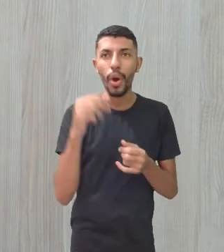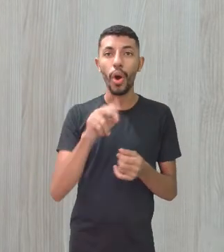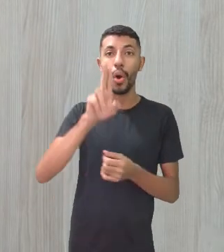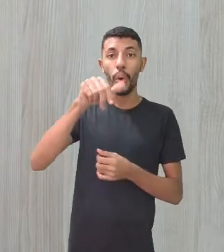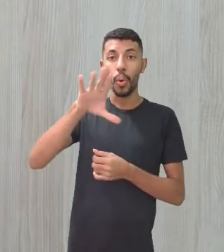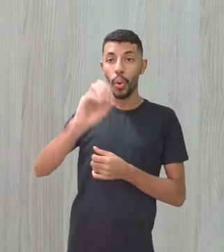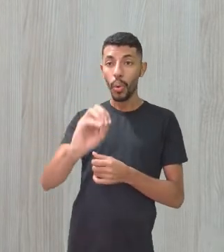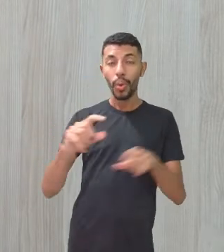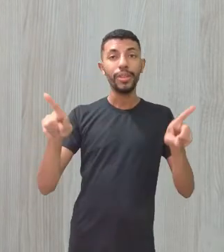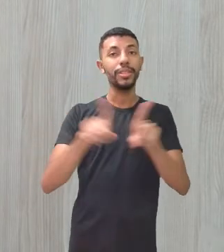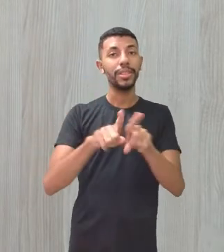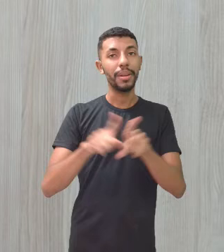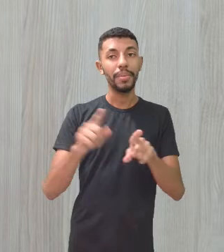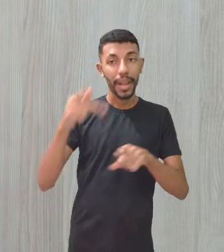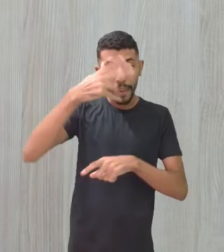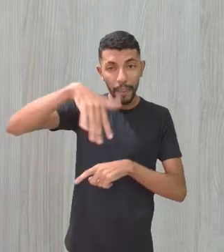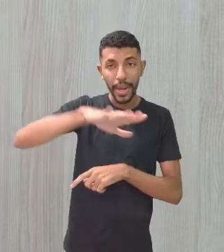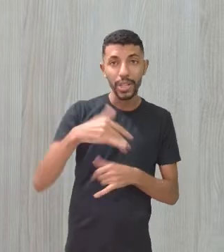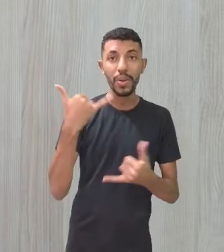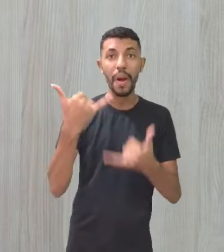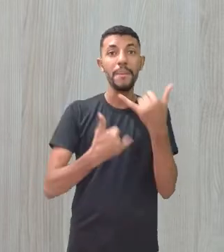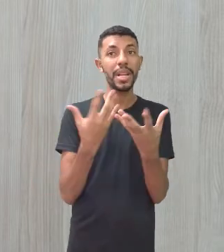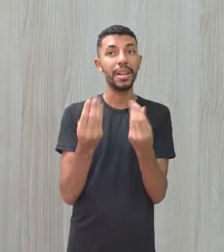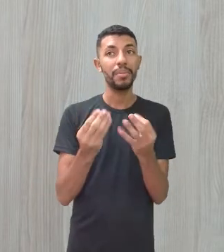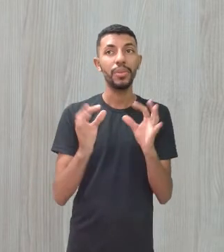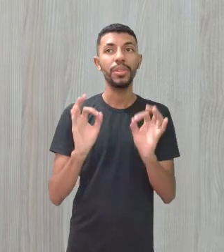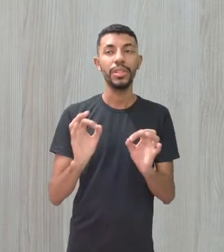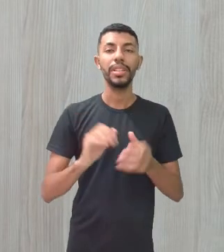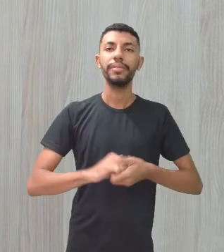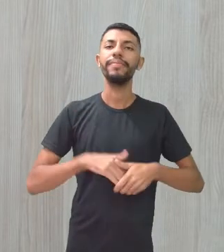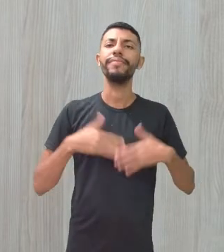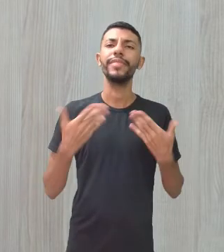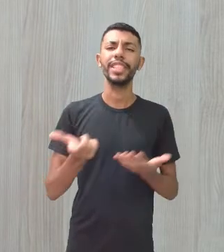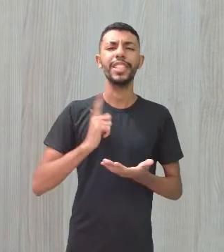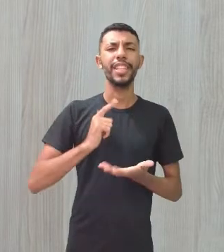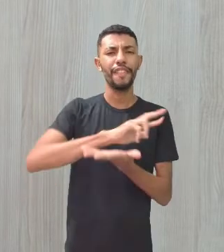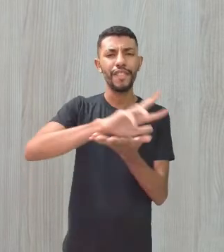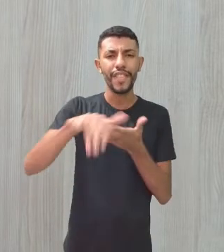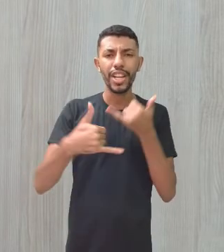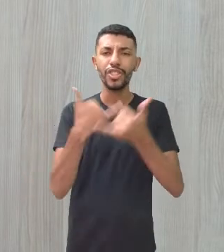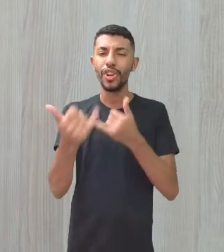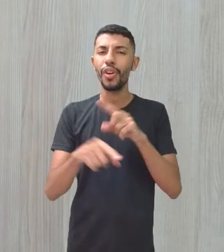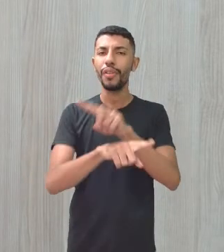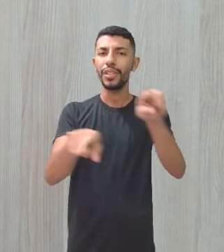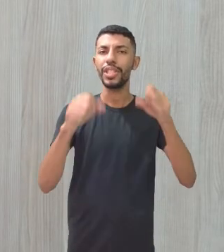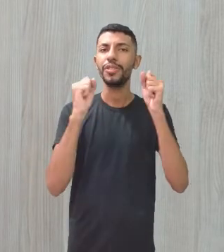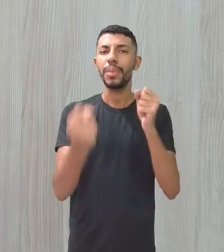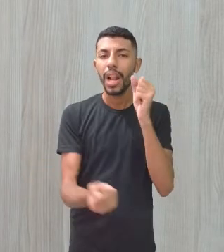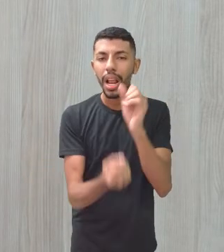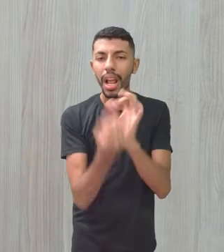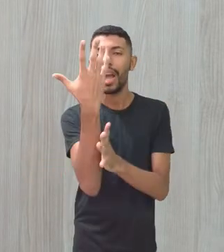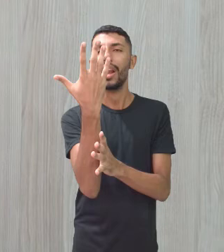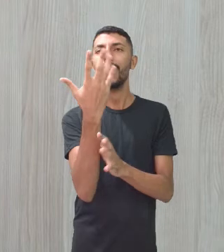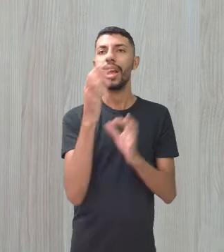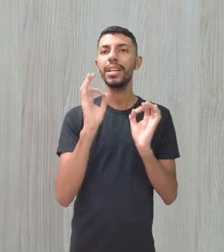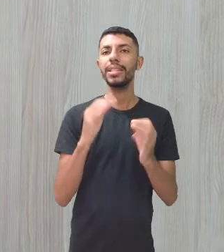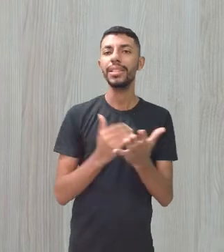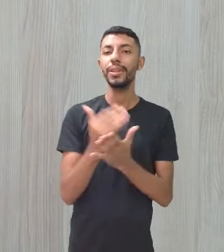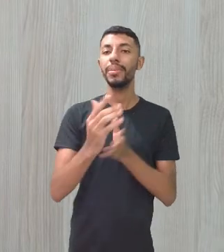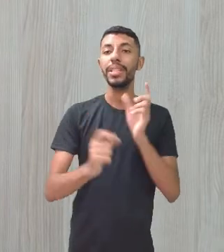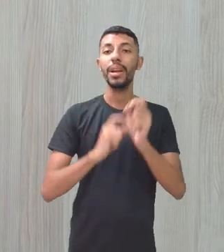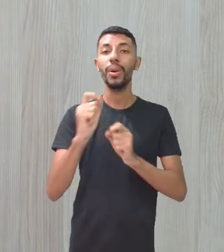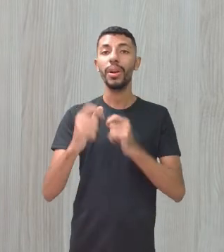Uno hoje, que o pessoal gosta muito, demais. Uó. Então, são vários jogos que vocês podem criar e começar